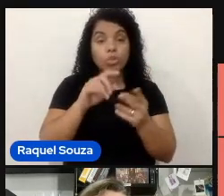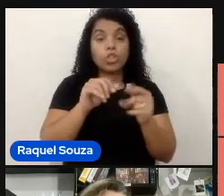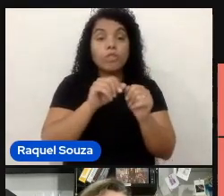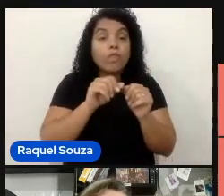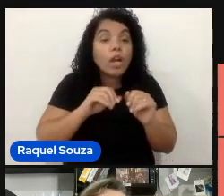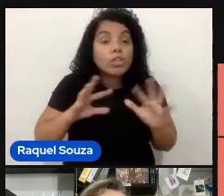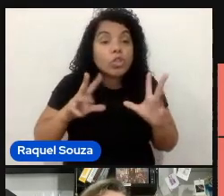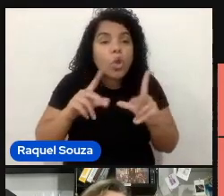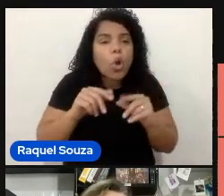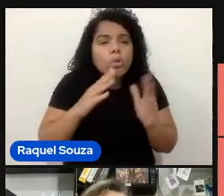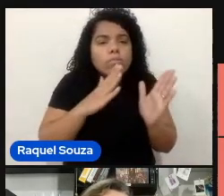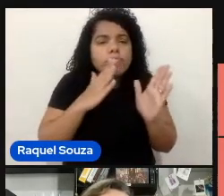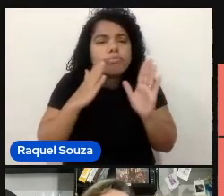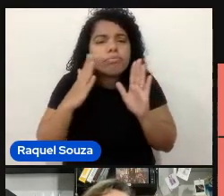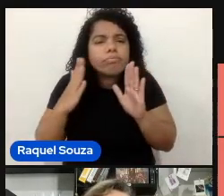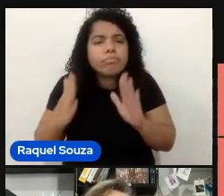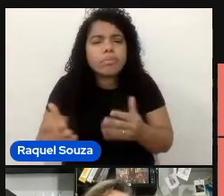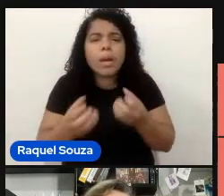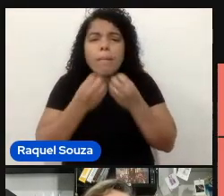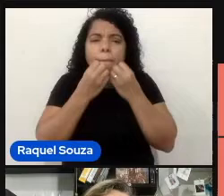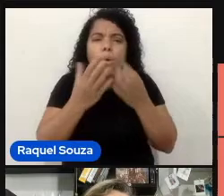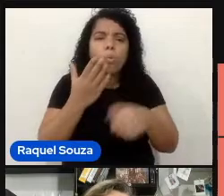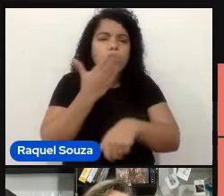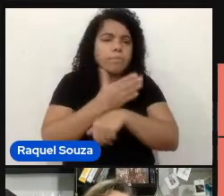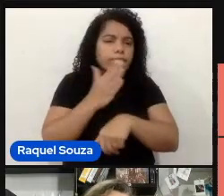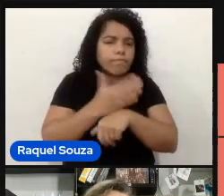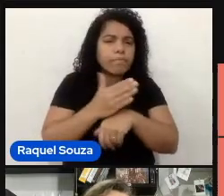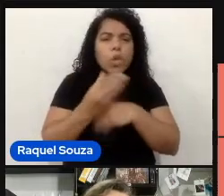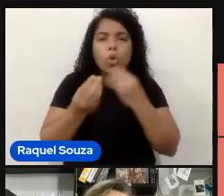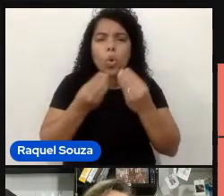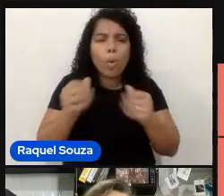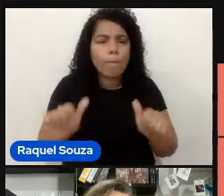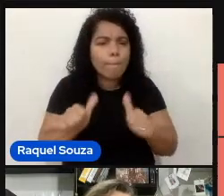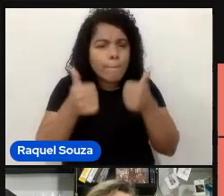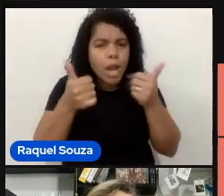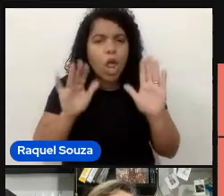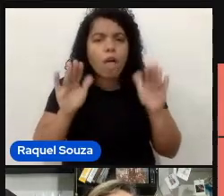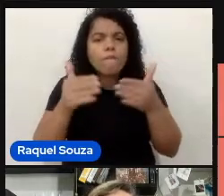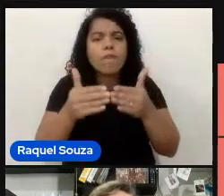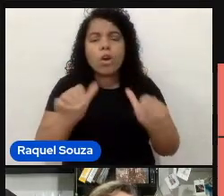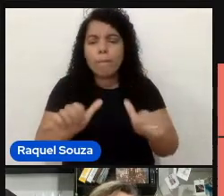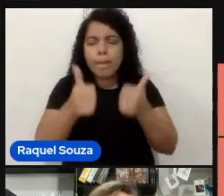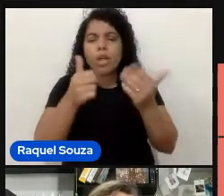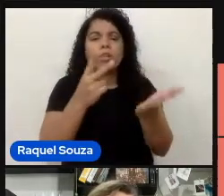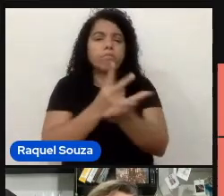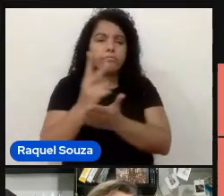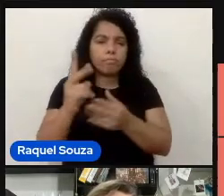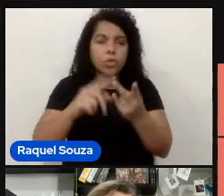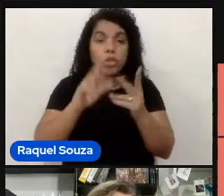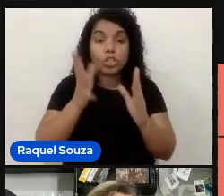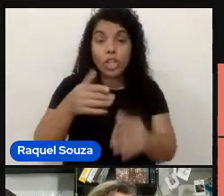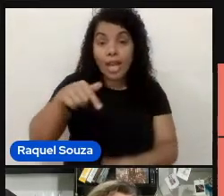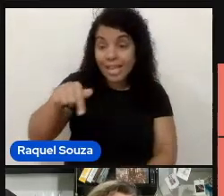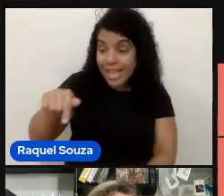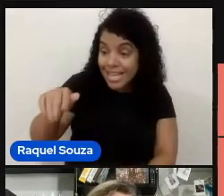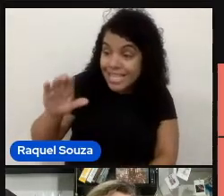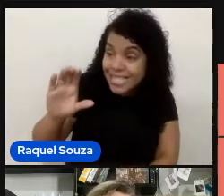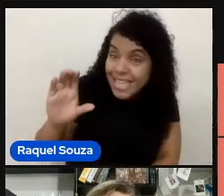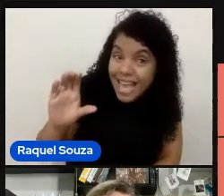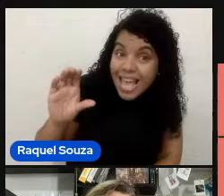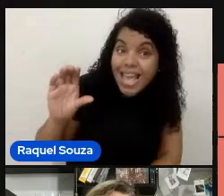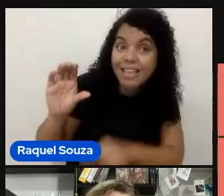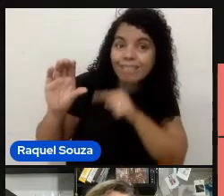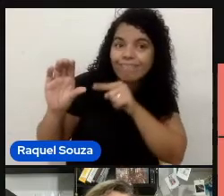esse processo e trazendo sempre boas práticas, como melhorar, então ele foca muito em melhoria contínua. E já o QC, ele entra numa